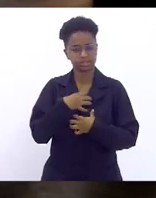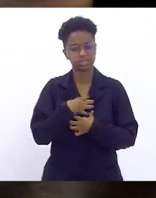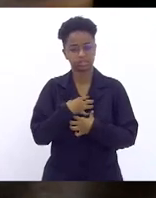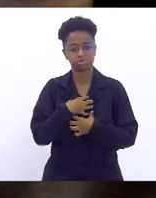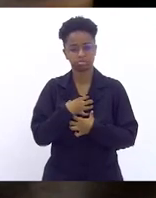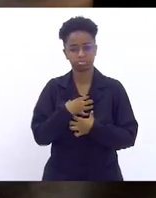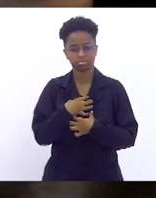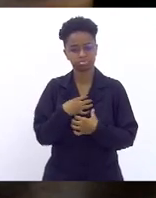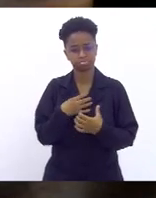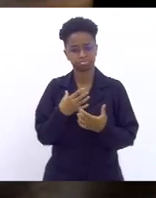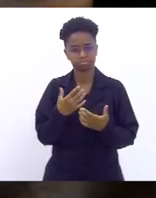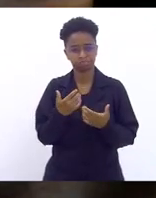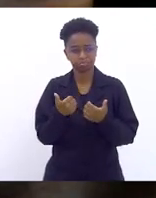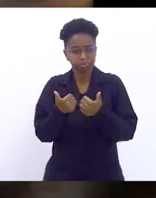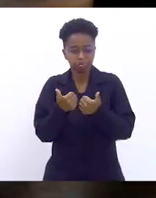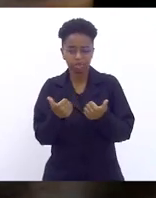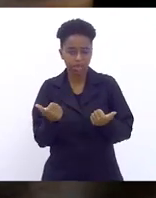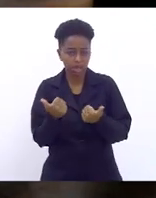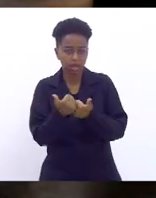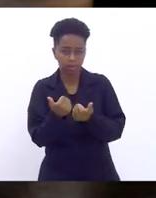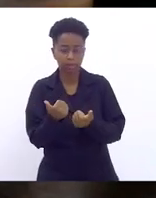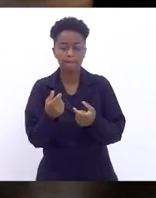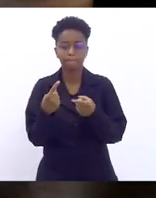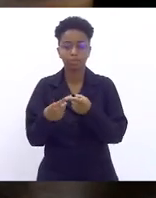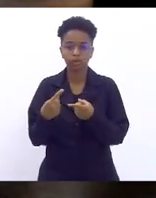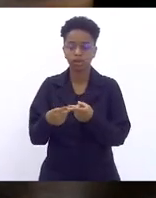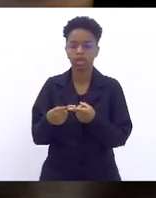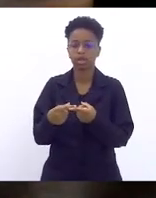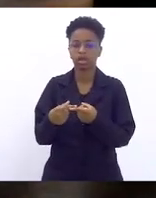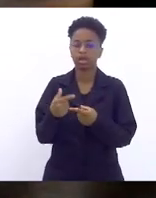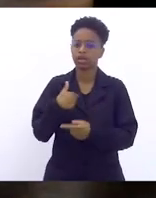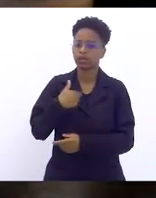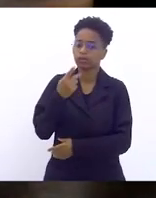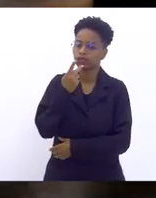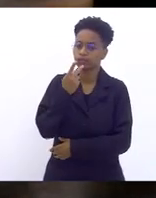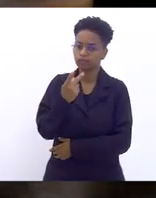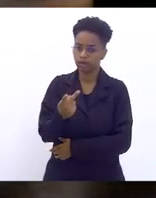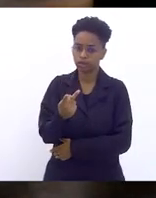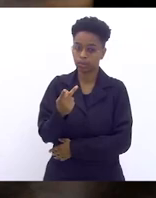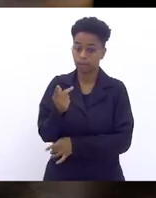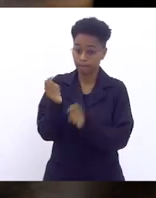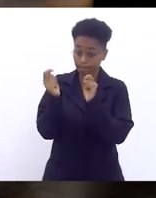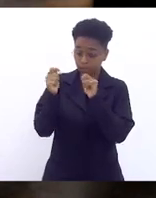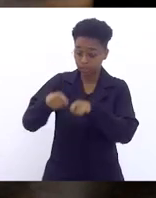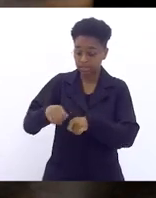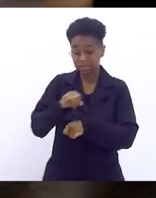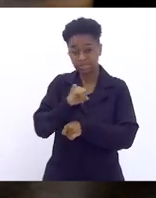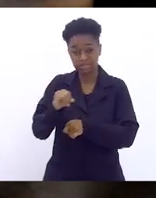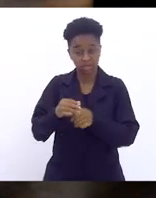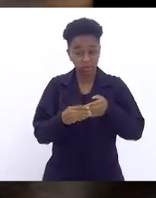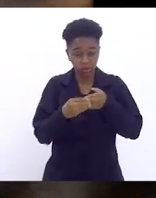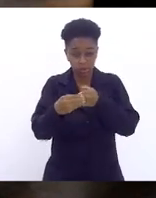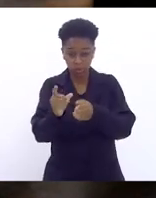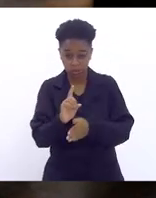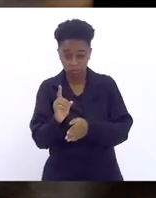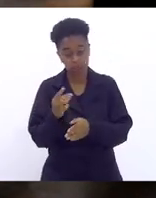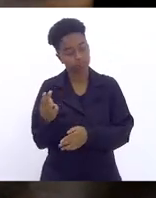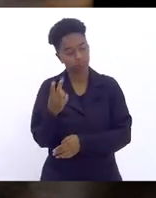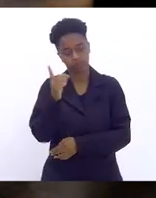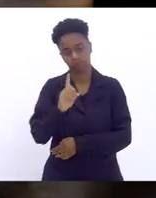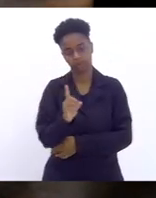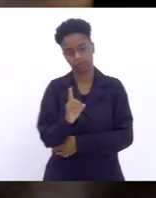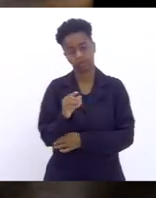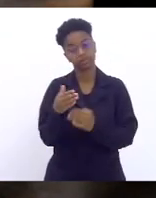contemplada porque costumo dizer que potencial sem direção de nada vale e